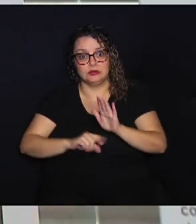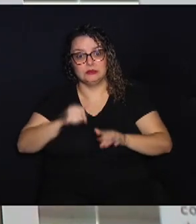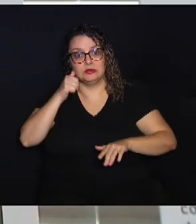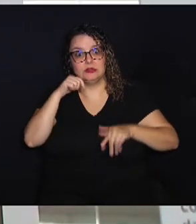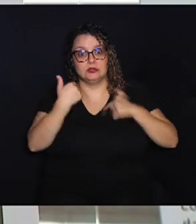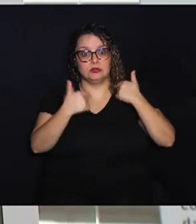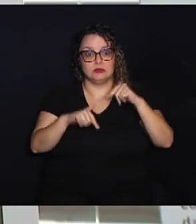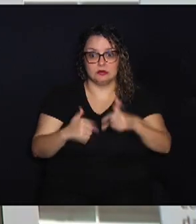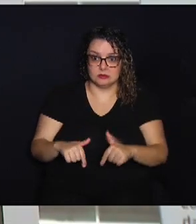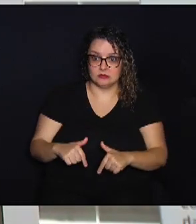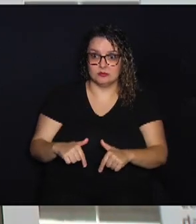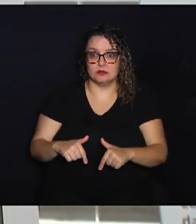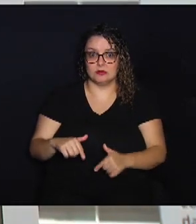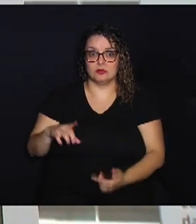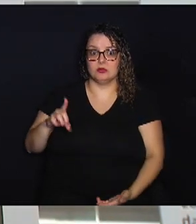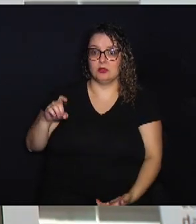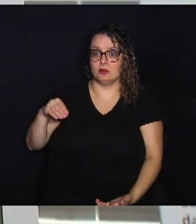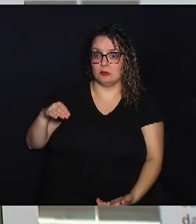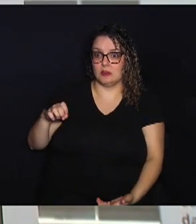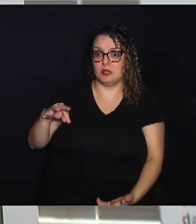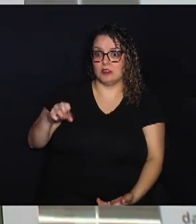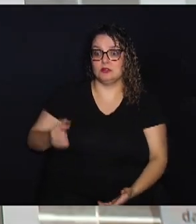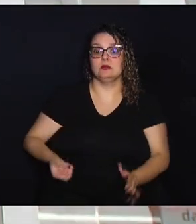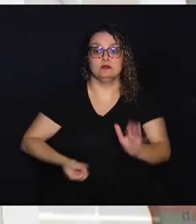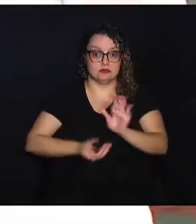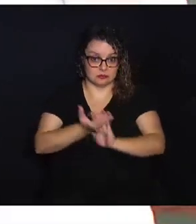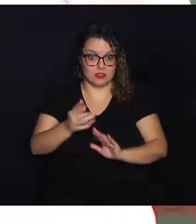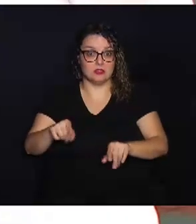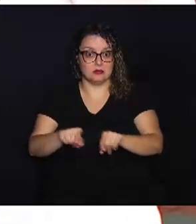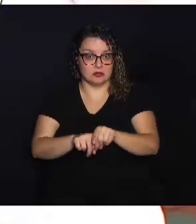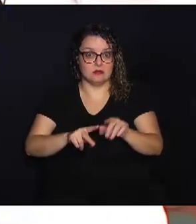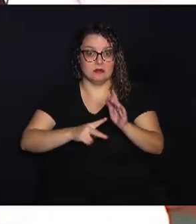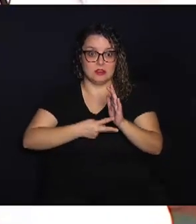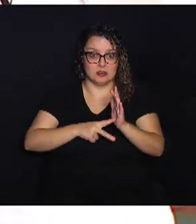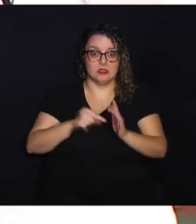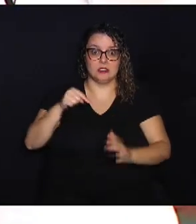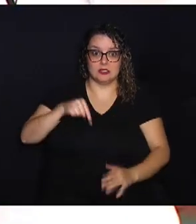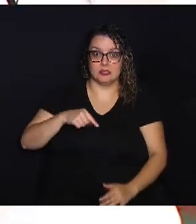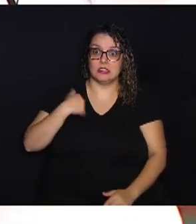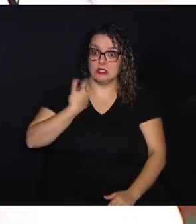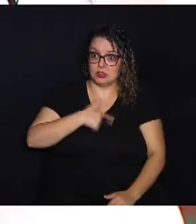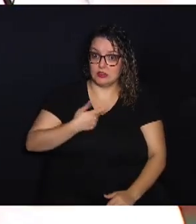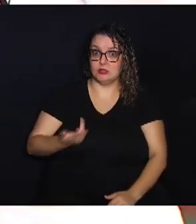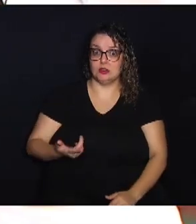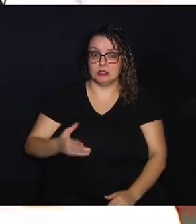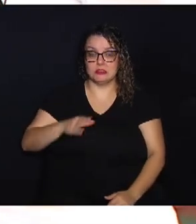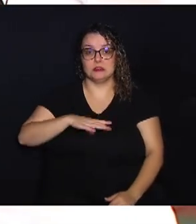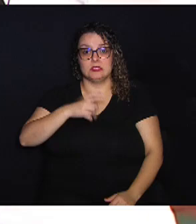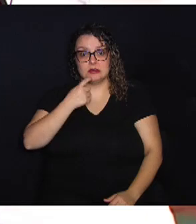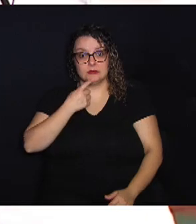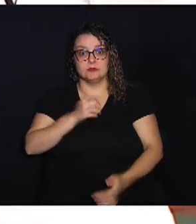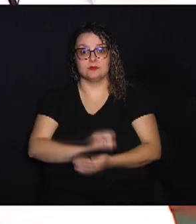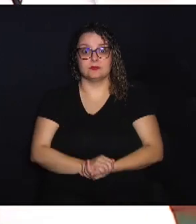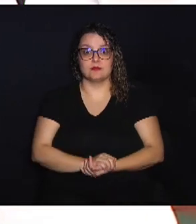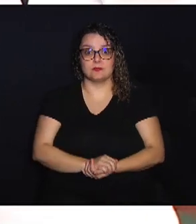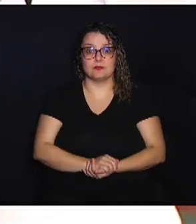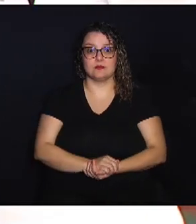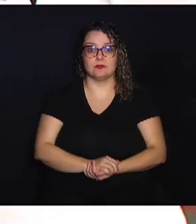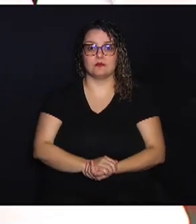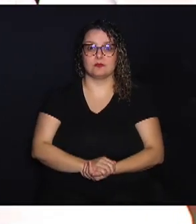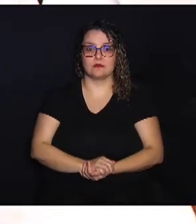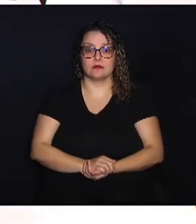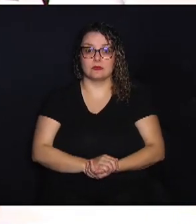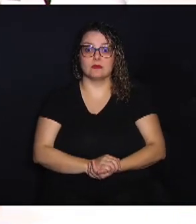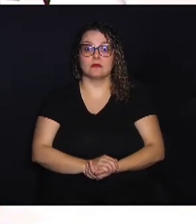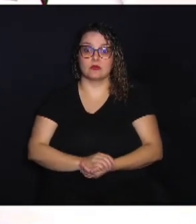trabalhadoras domésticas. Ela é a fundadora, inclusive, do sindicato aqui da nossa cidade de Campinas. E, quer dizer, a gente tem